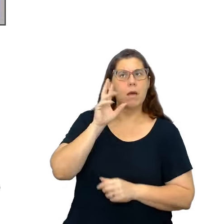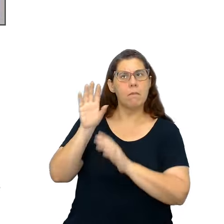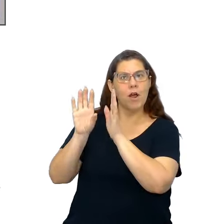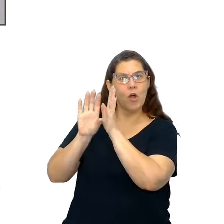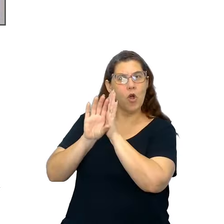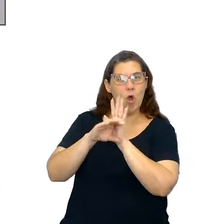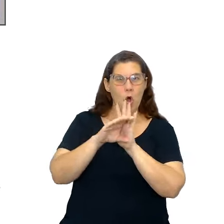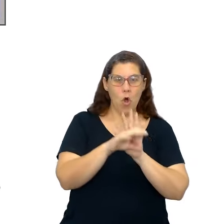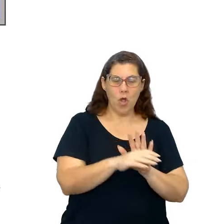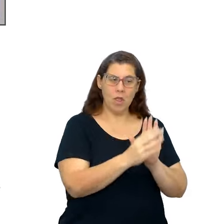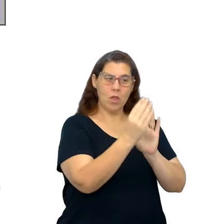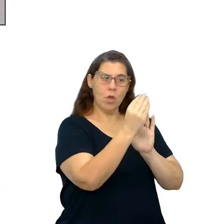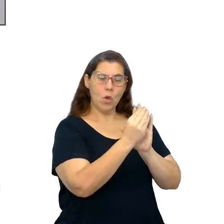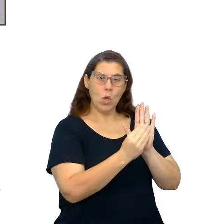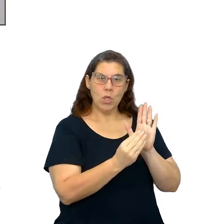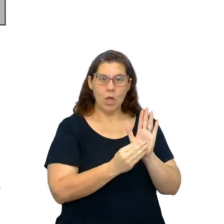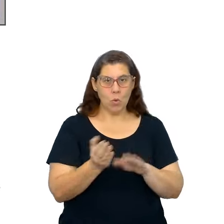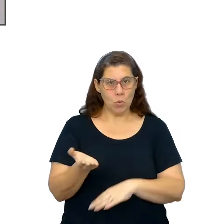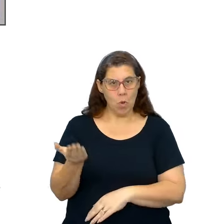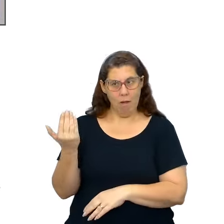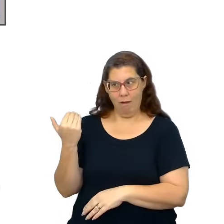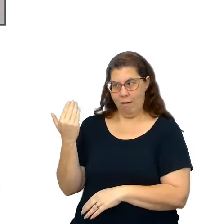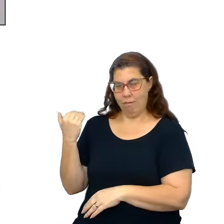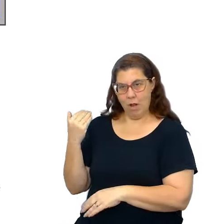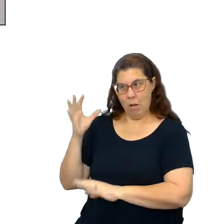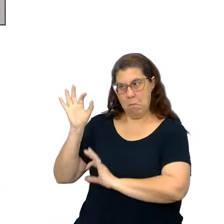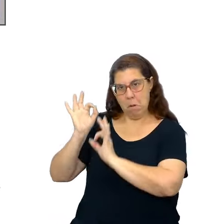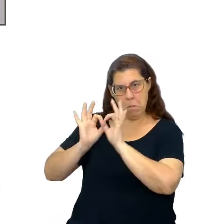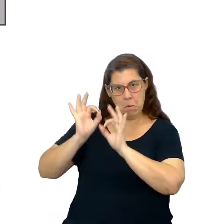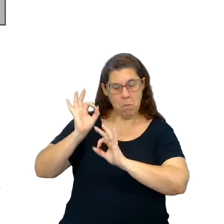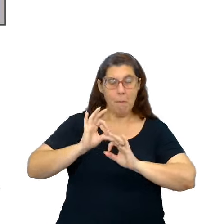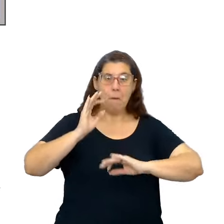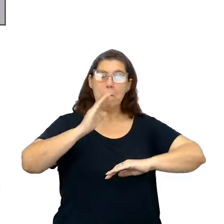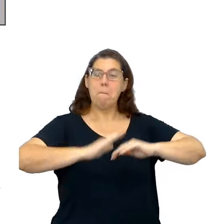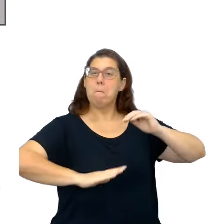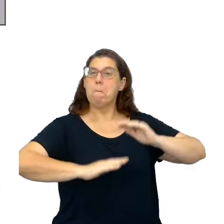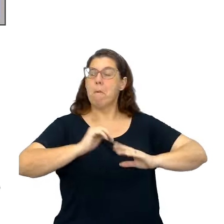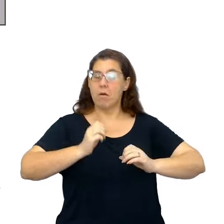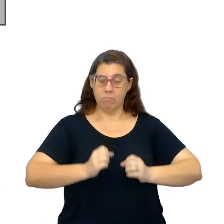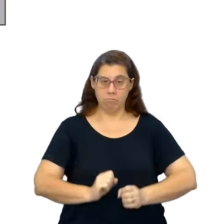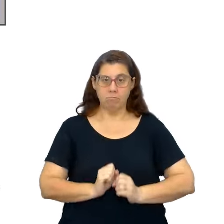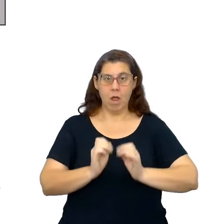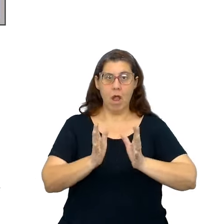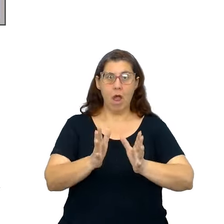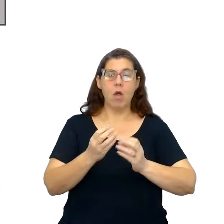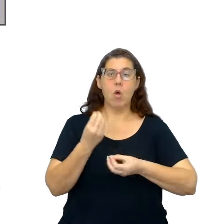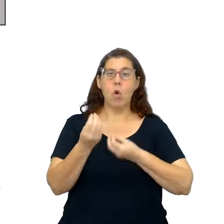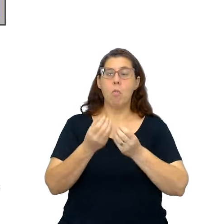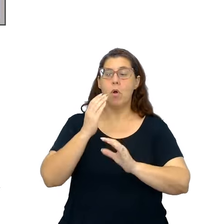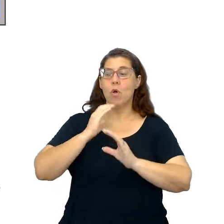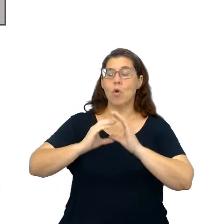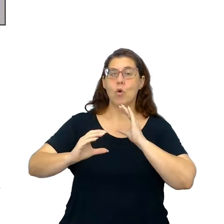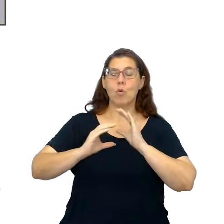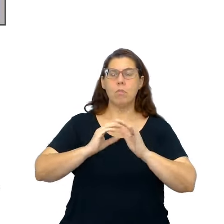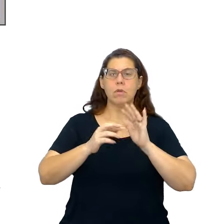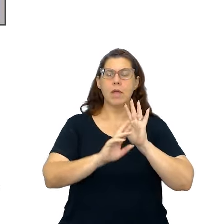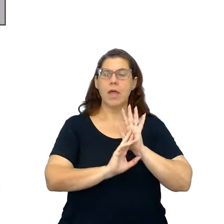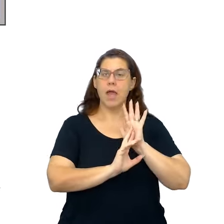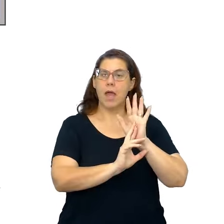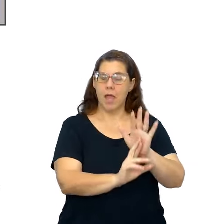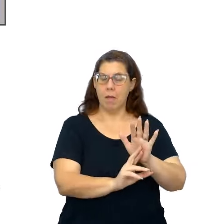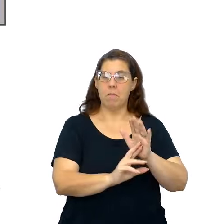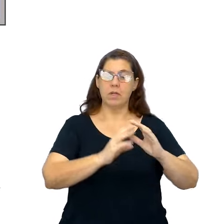conceitos e conteúdos anteriores, traçar plano de ação, pensar em como nos comunicar e representar